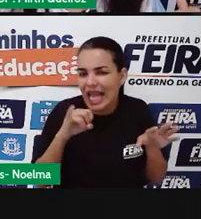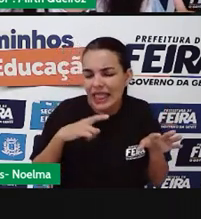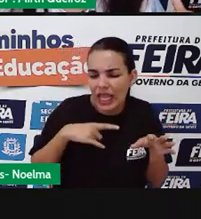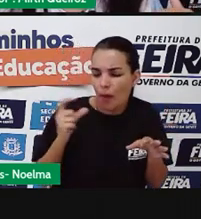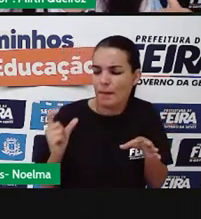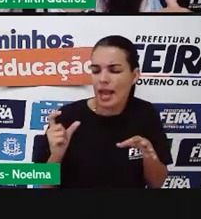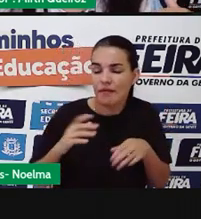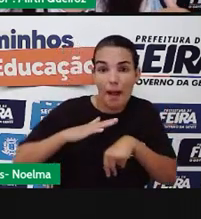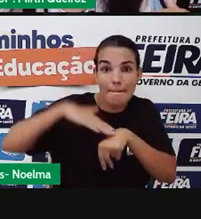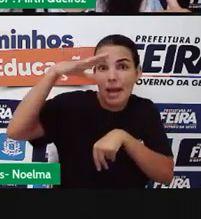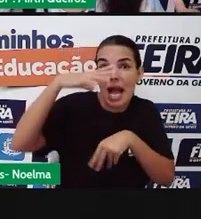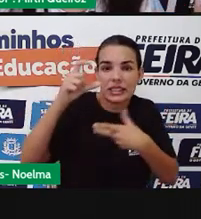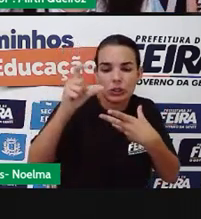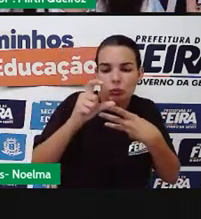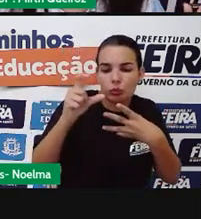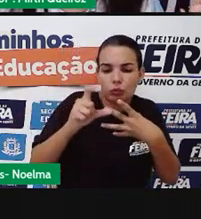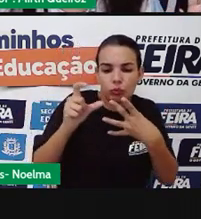aí